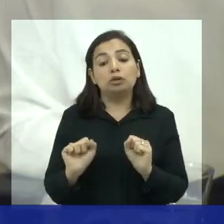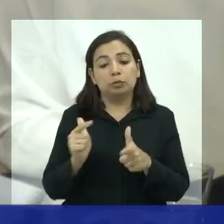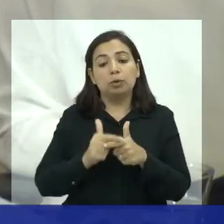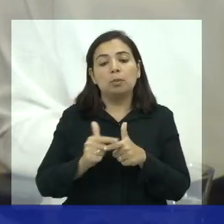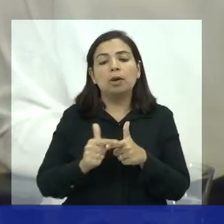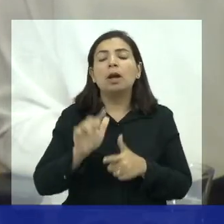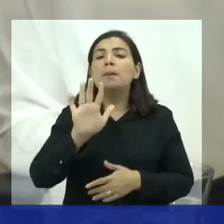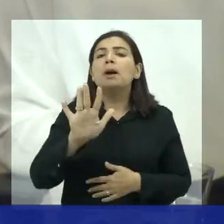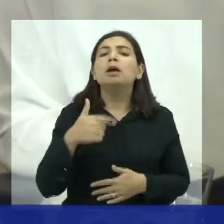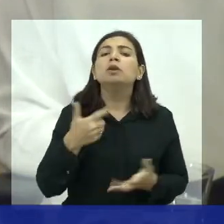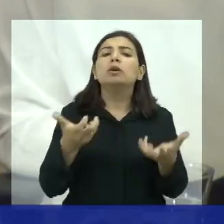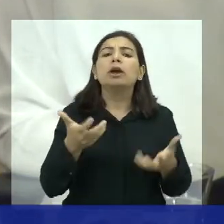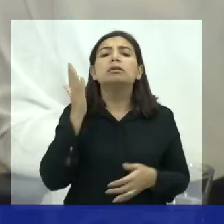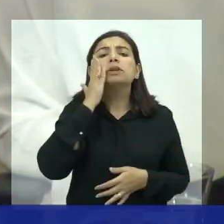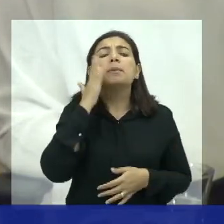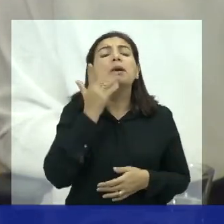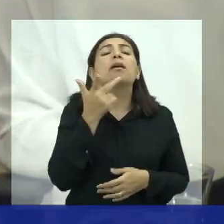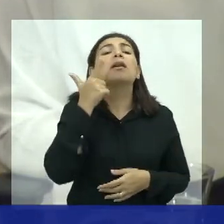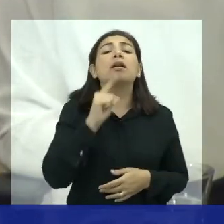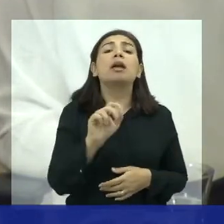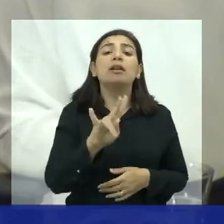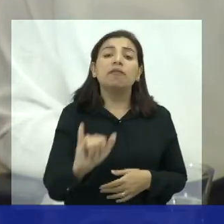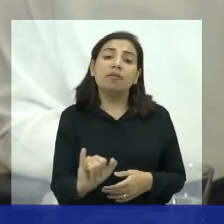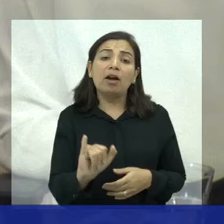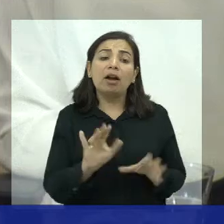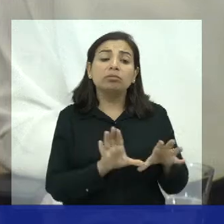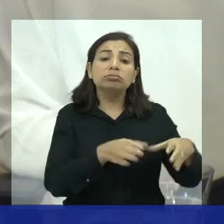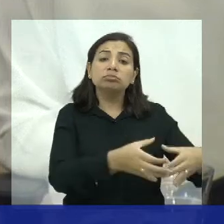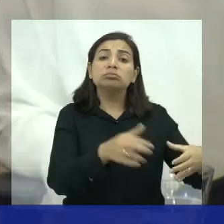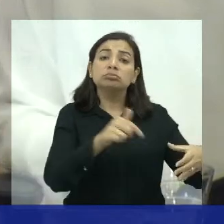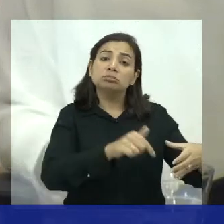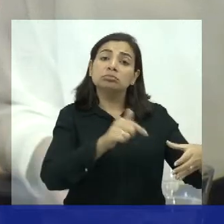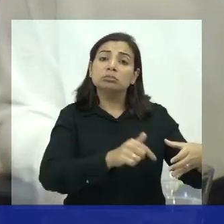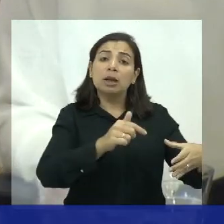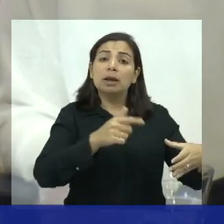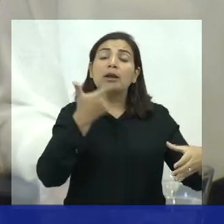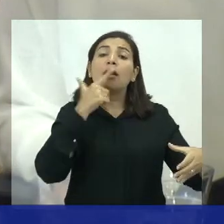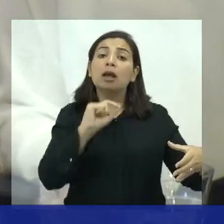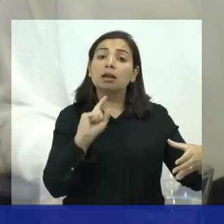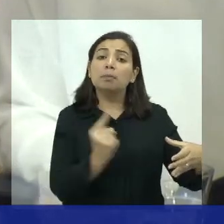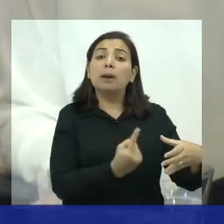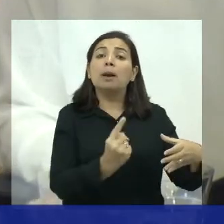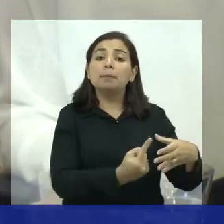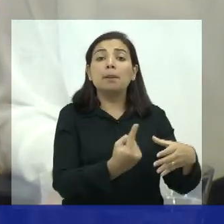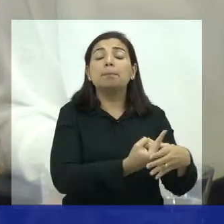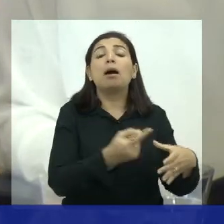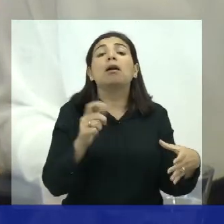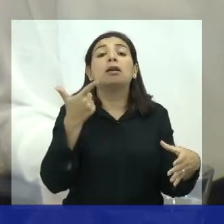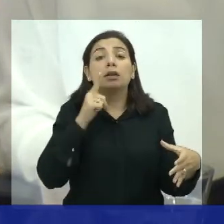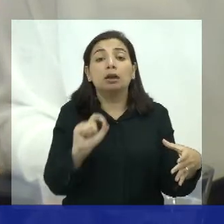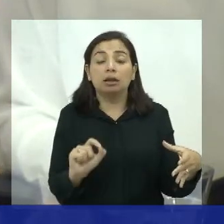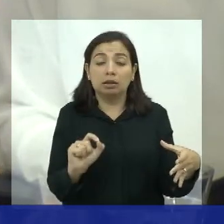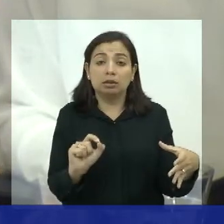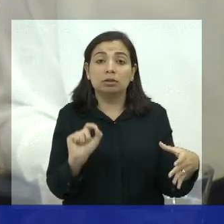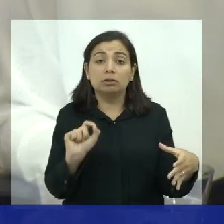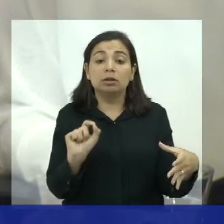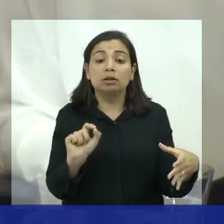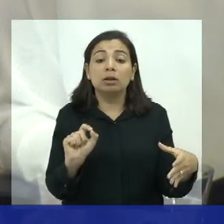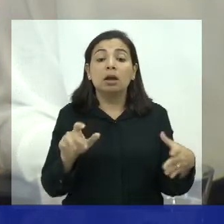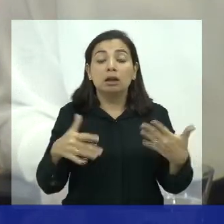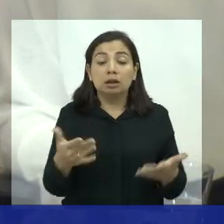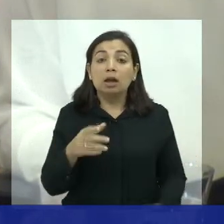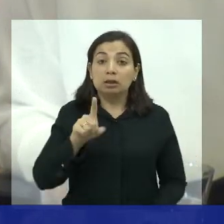que vai estar compondo essa comissão, certo? E se esse prazo para a sua